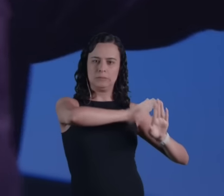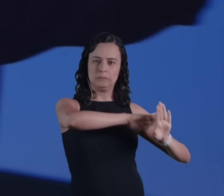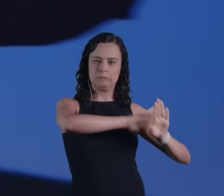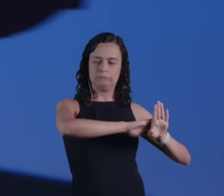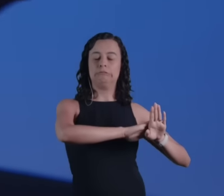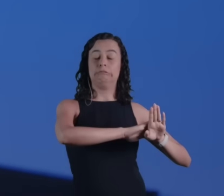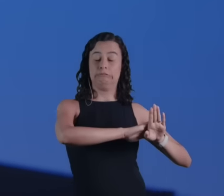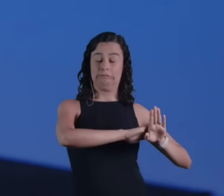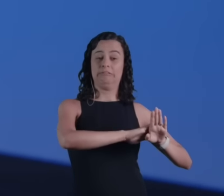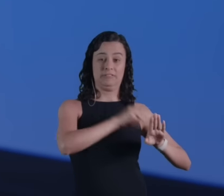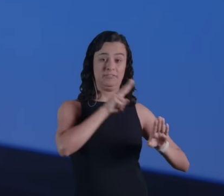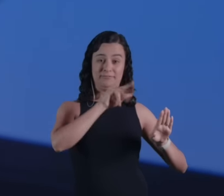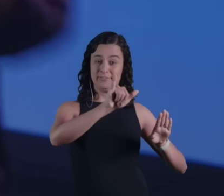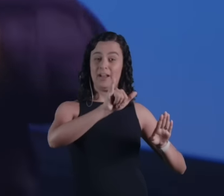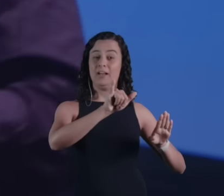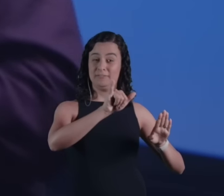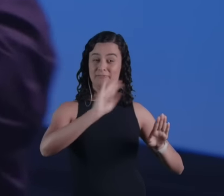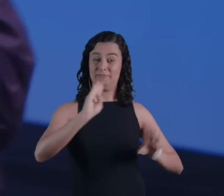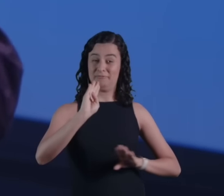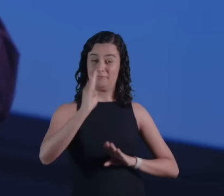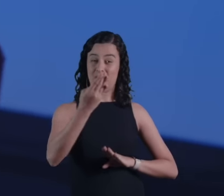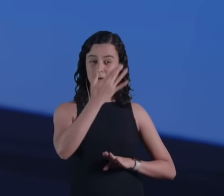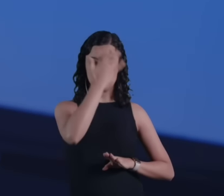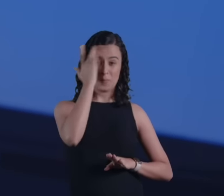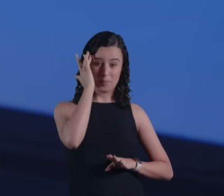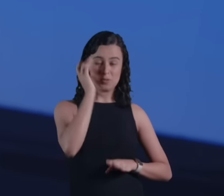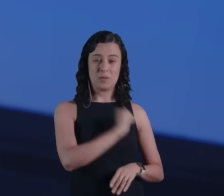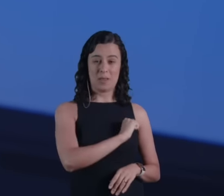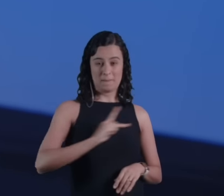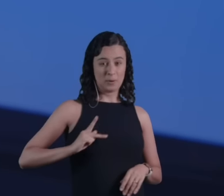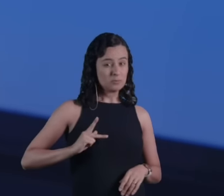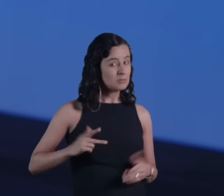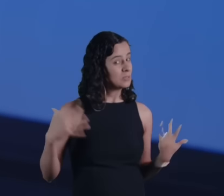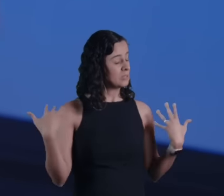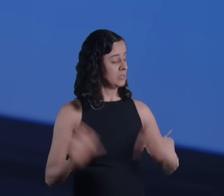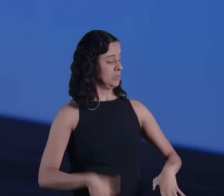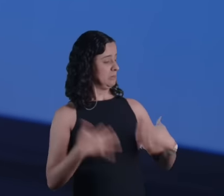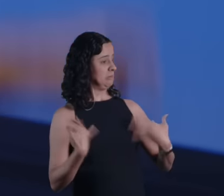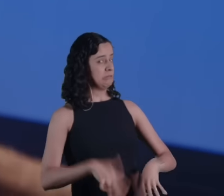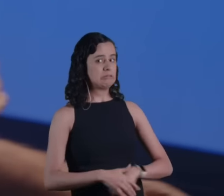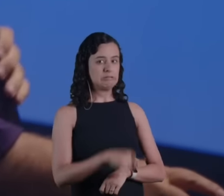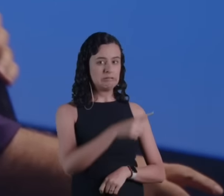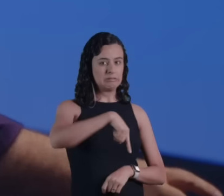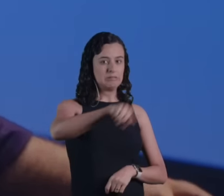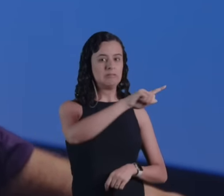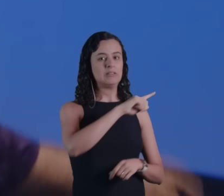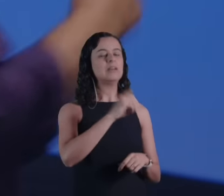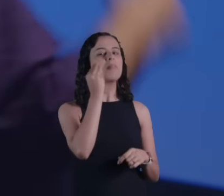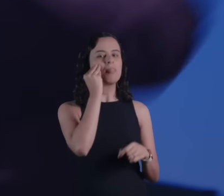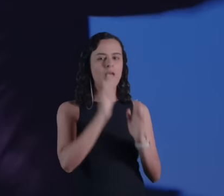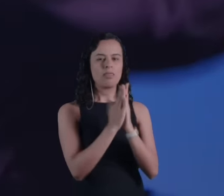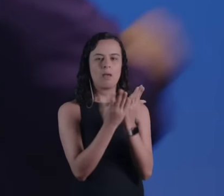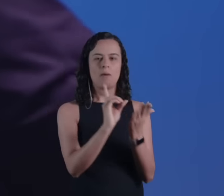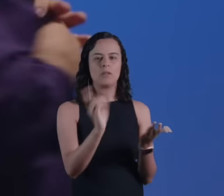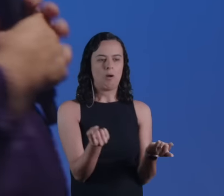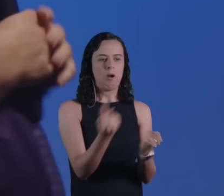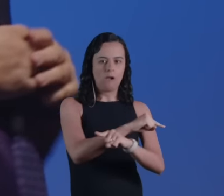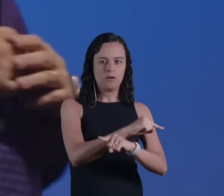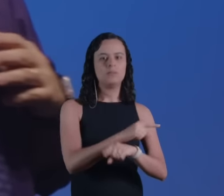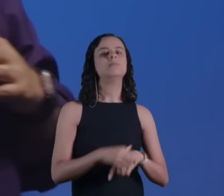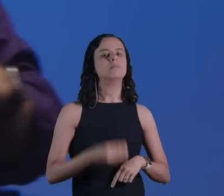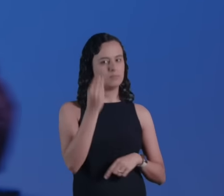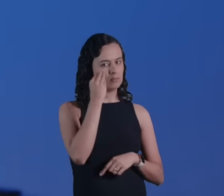de vós, falsos apóstolos, pervertendo a verdade do evangelho e levando muitos